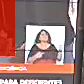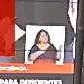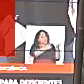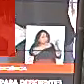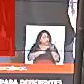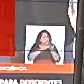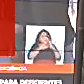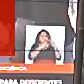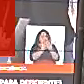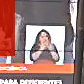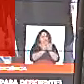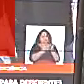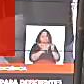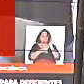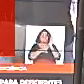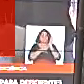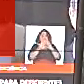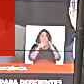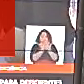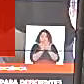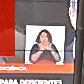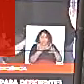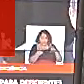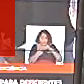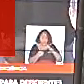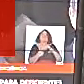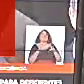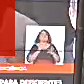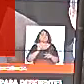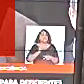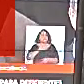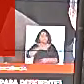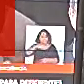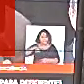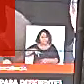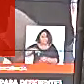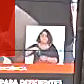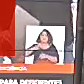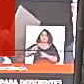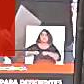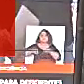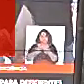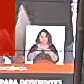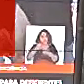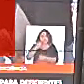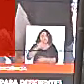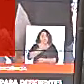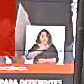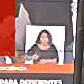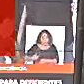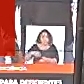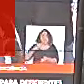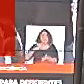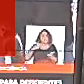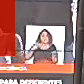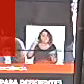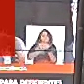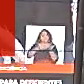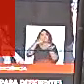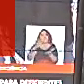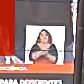saímos daqui com apoio da Defensoria Pública, do Ministério Público, saímos aqui com um acordo feito, que seria, a partir de